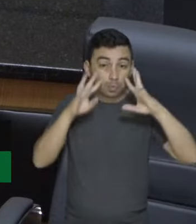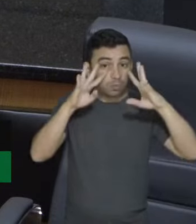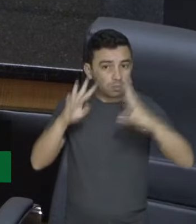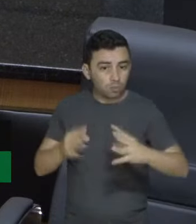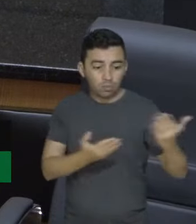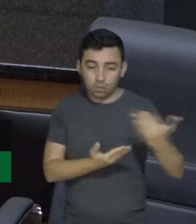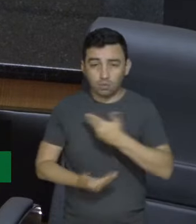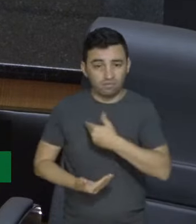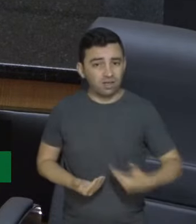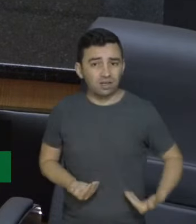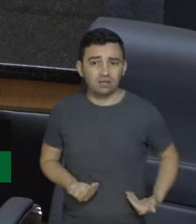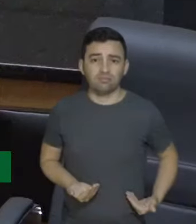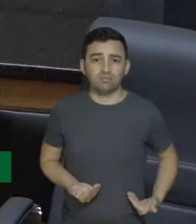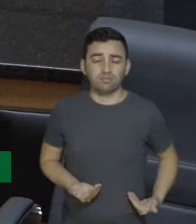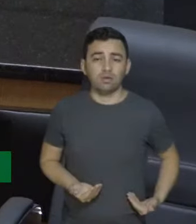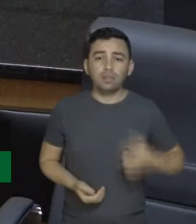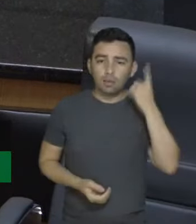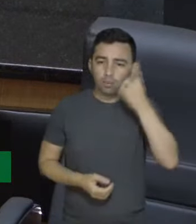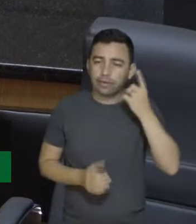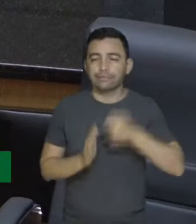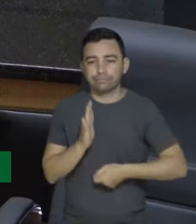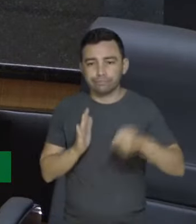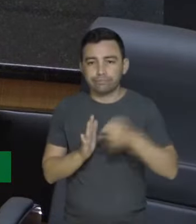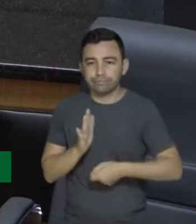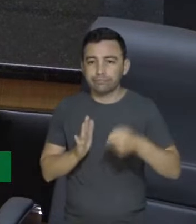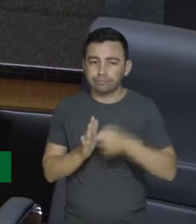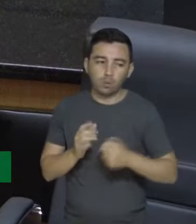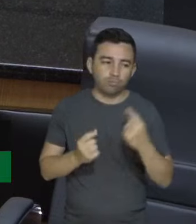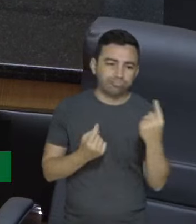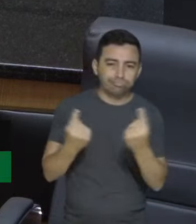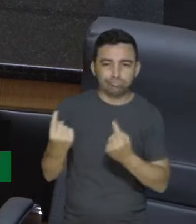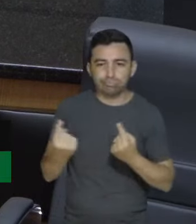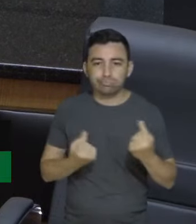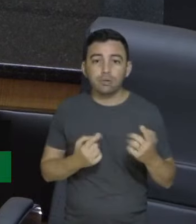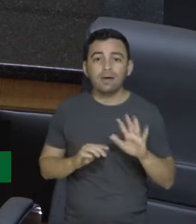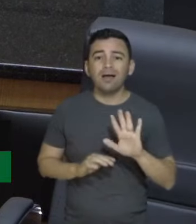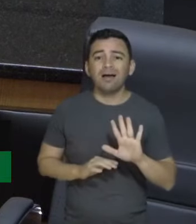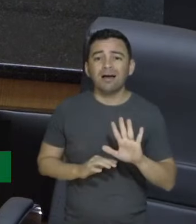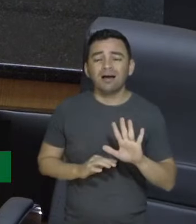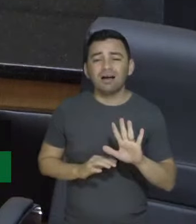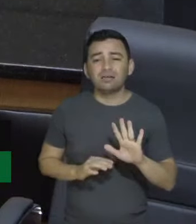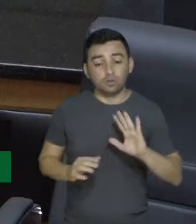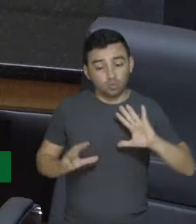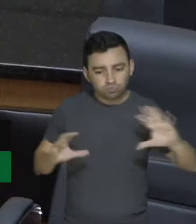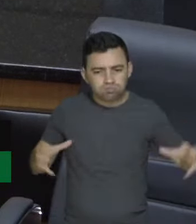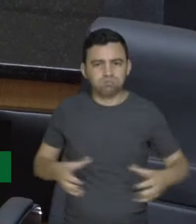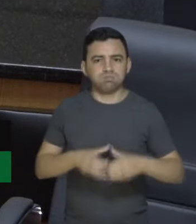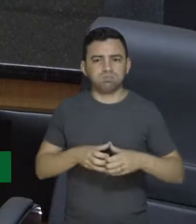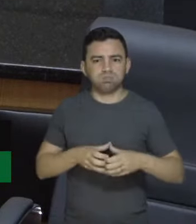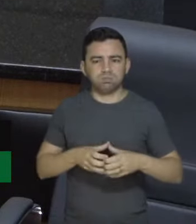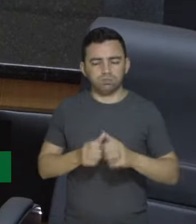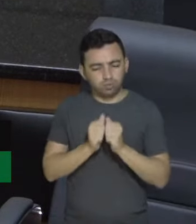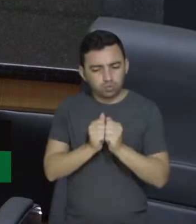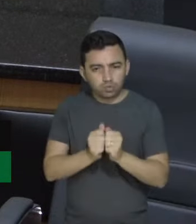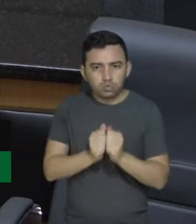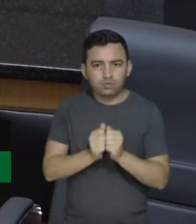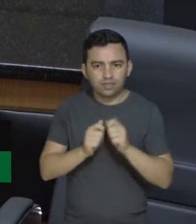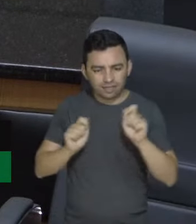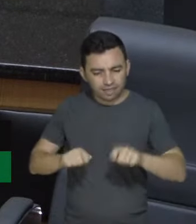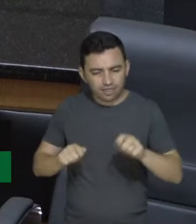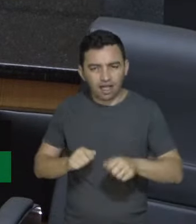governo. Os deputados têm cobrado isoladamente, mas talvez em conjunto nós tenhamos a